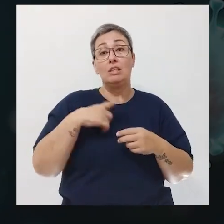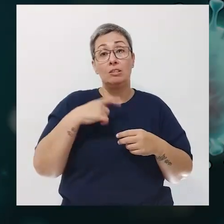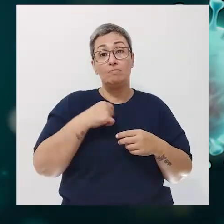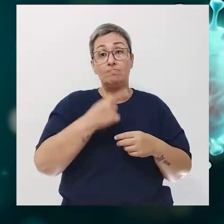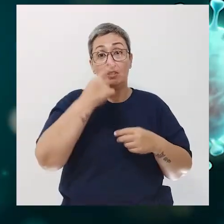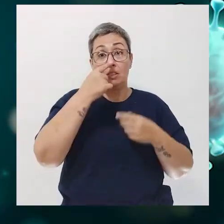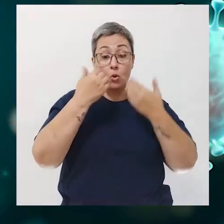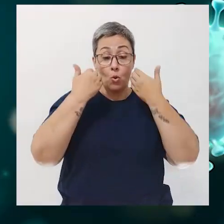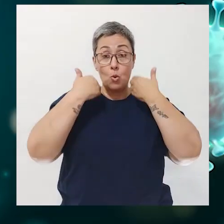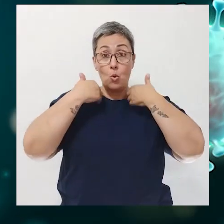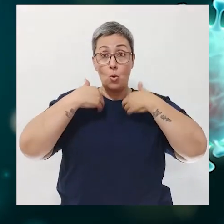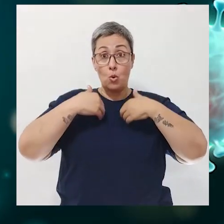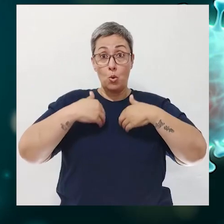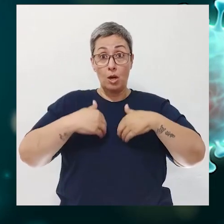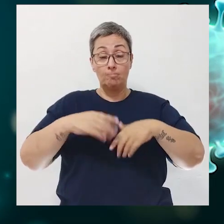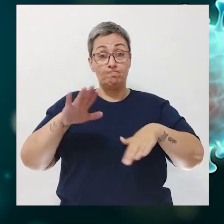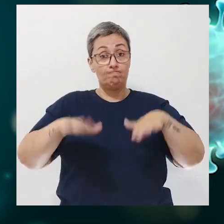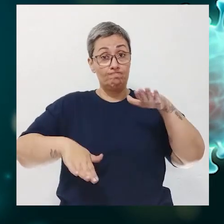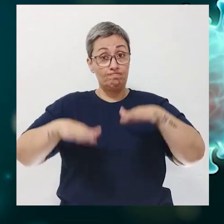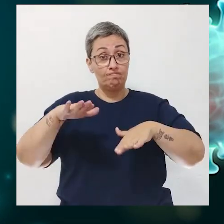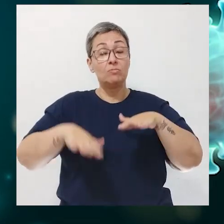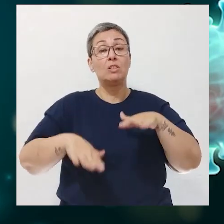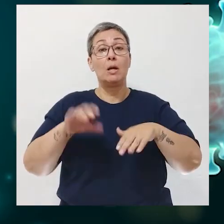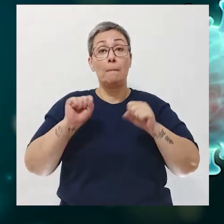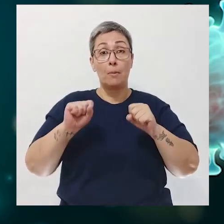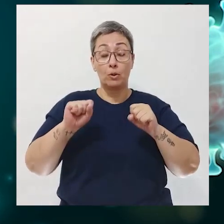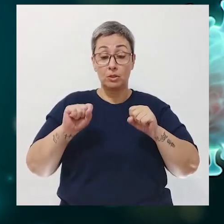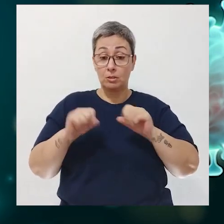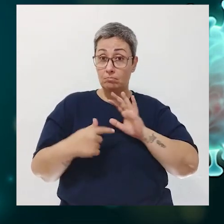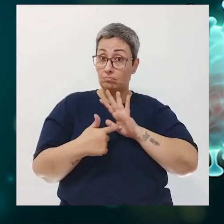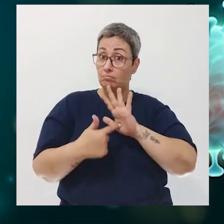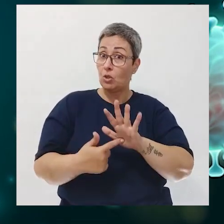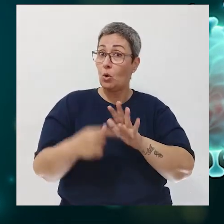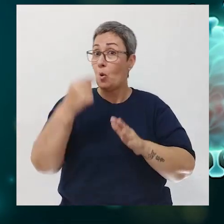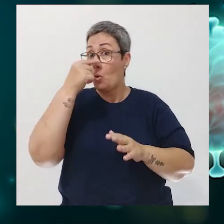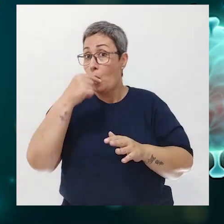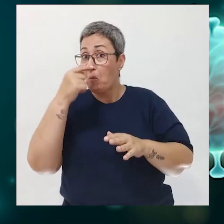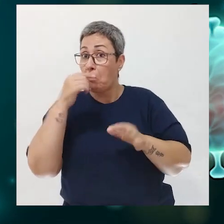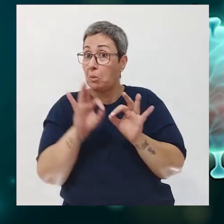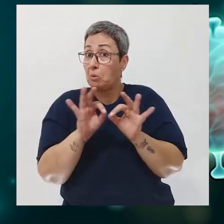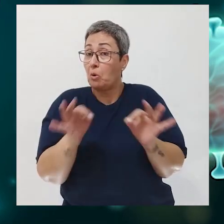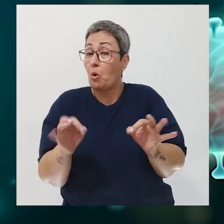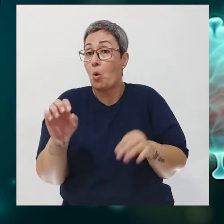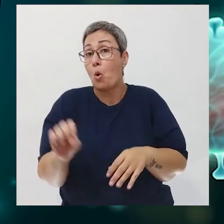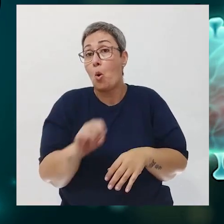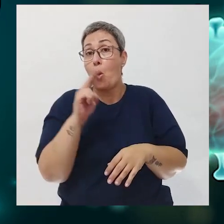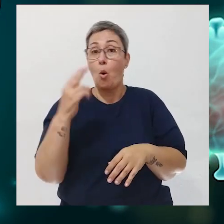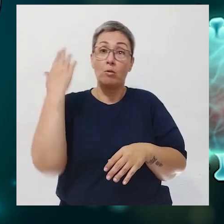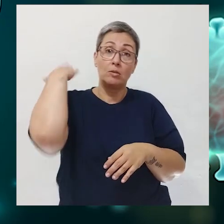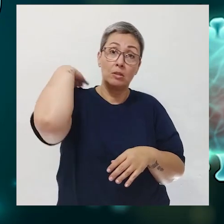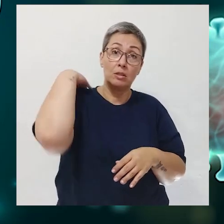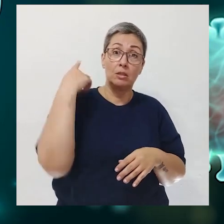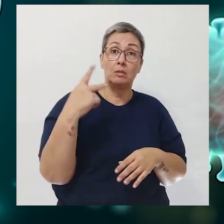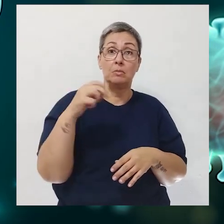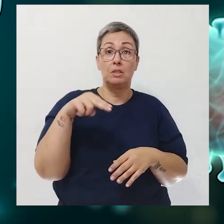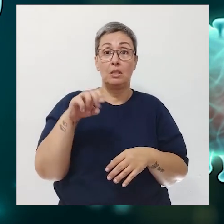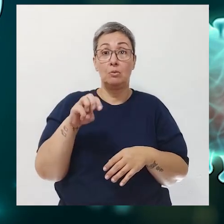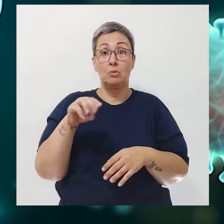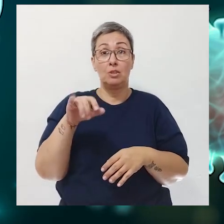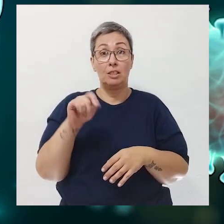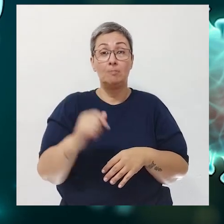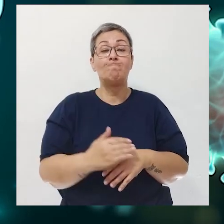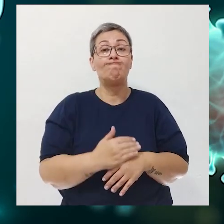doença respiratória variável que pode se manifestar como um resfriado comum ou como uma pneumonia